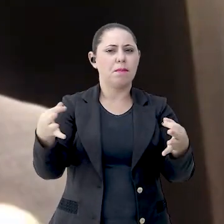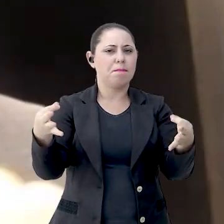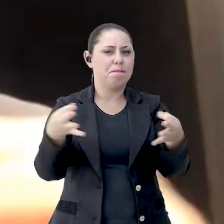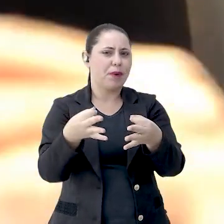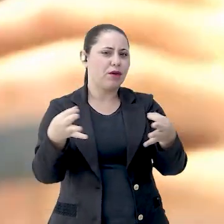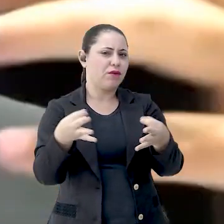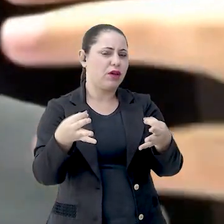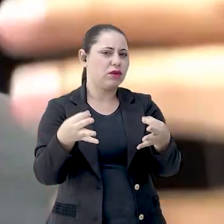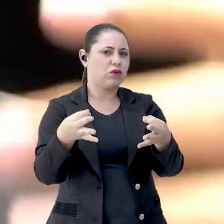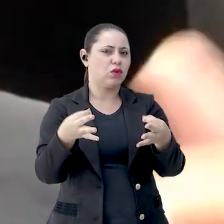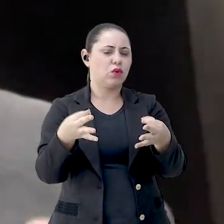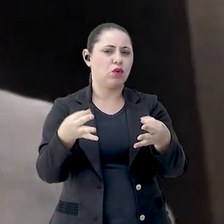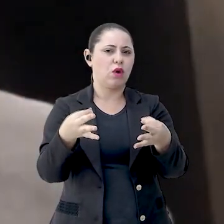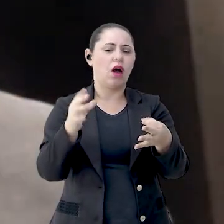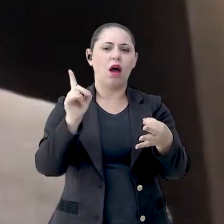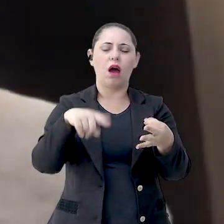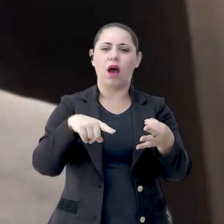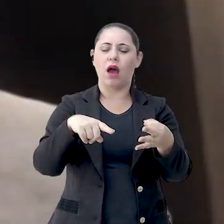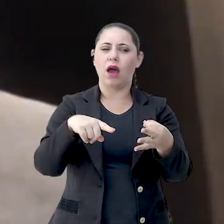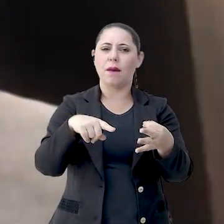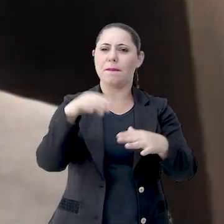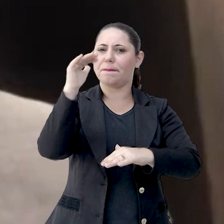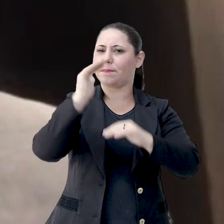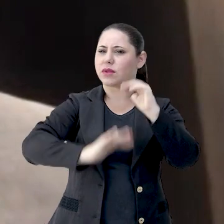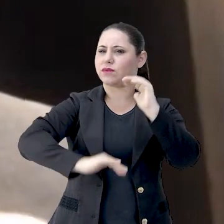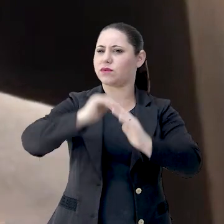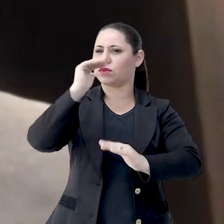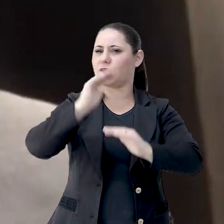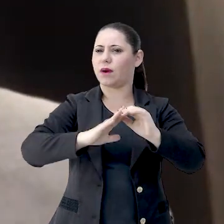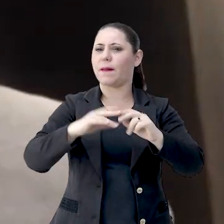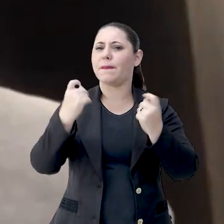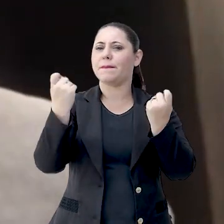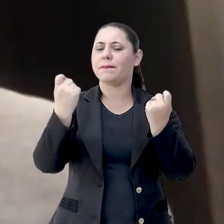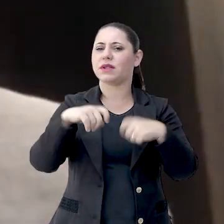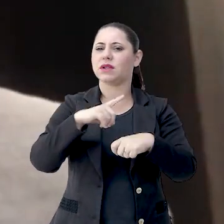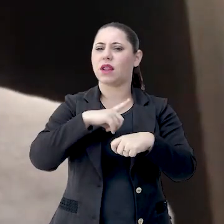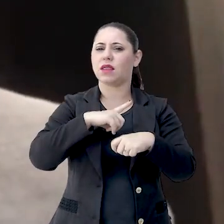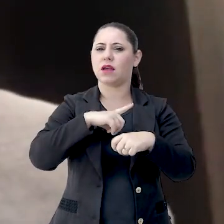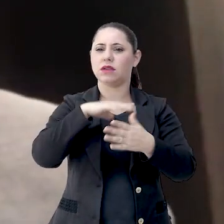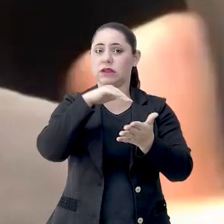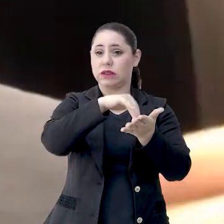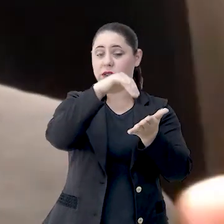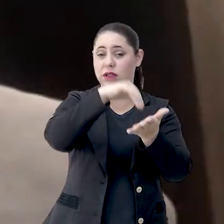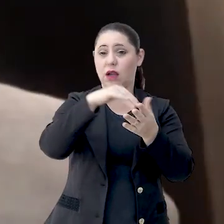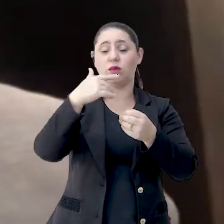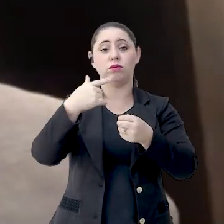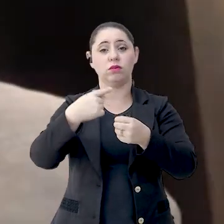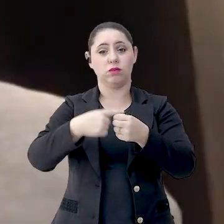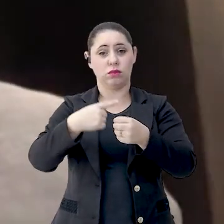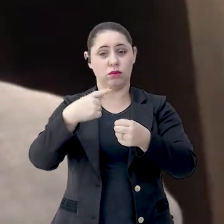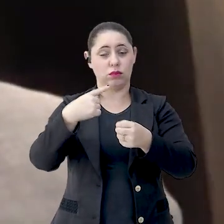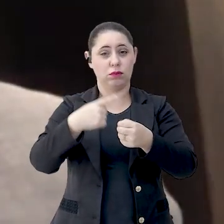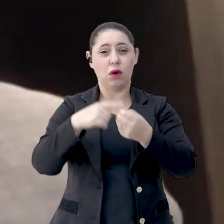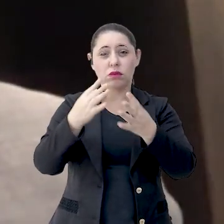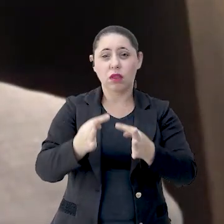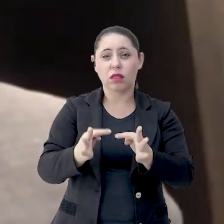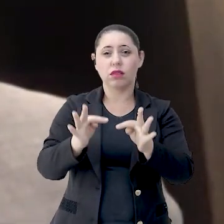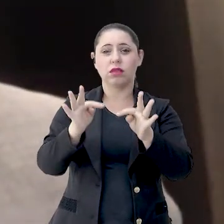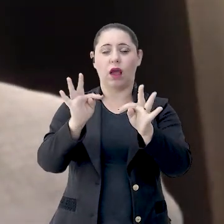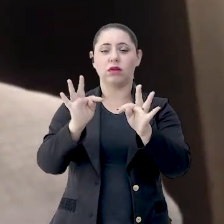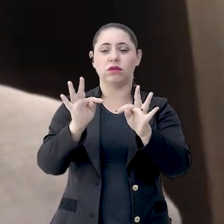gestão eficiente, uma gestão profissional, ele tem que cercar de secretários